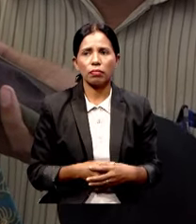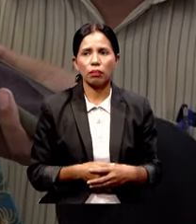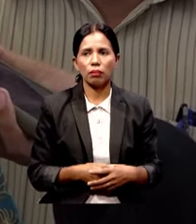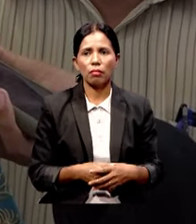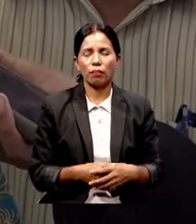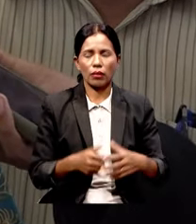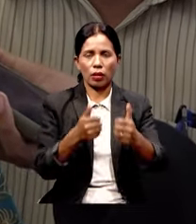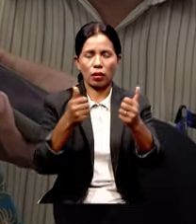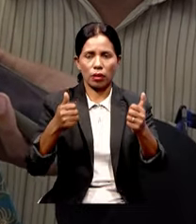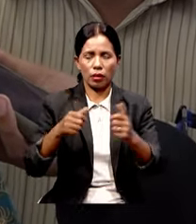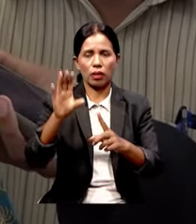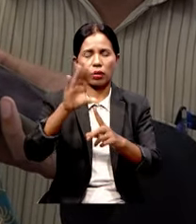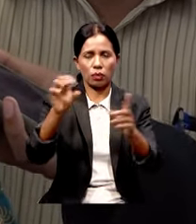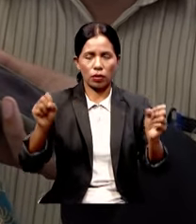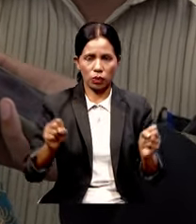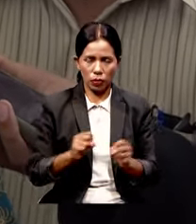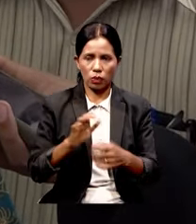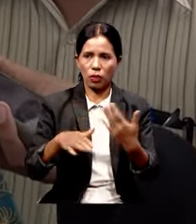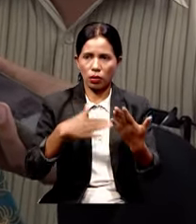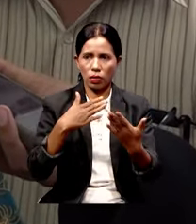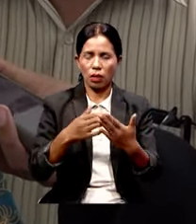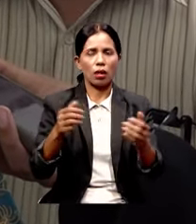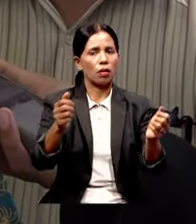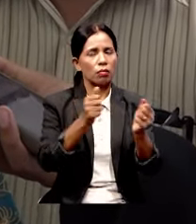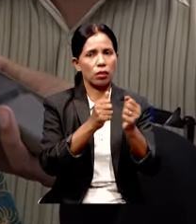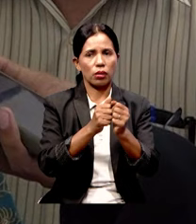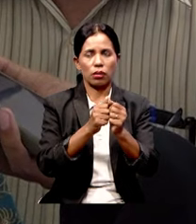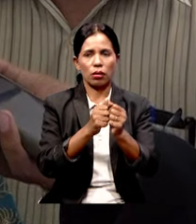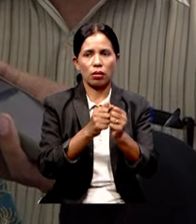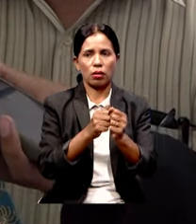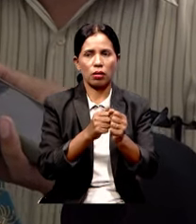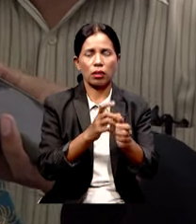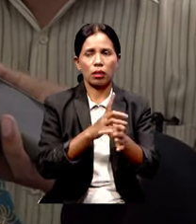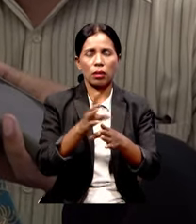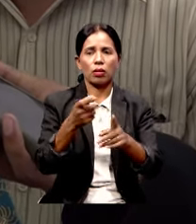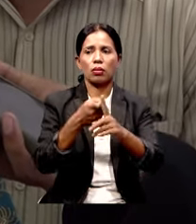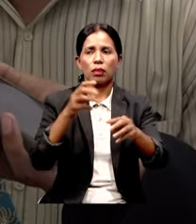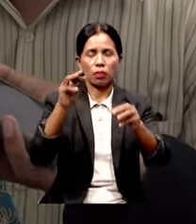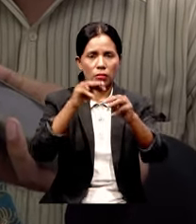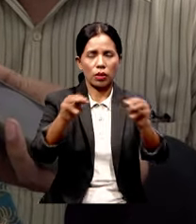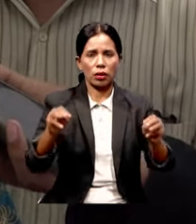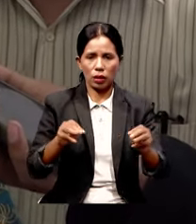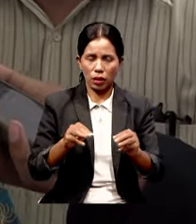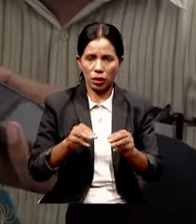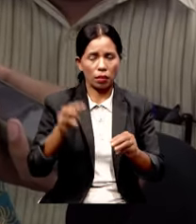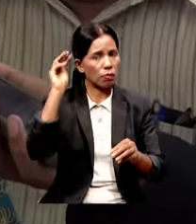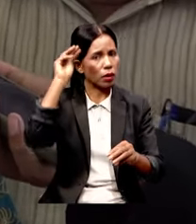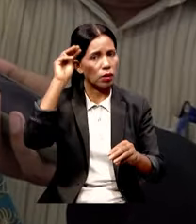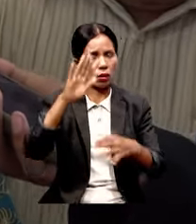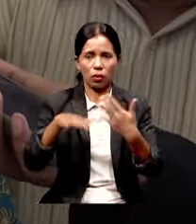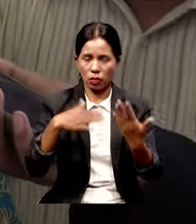administrador do posto no chefe do suco sira nesse esforço, há muito com a direção do Ministério, Direção Geral Educação e